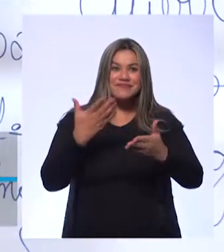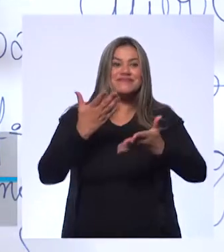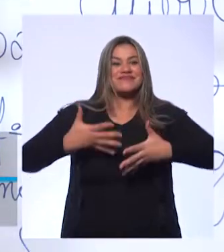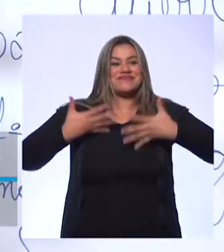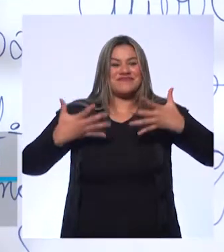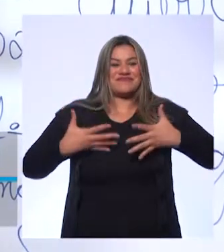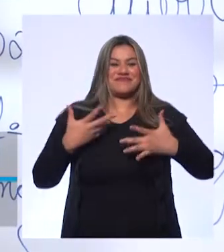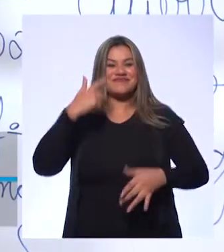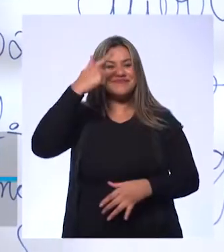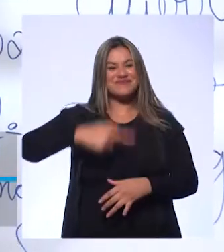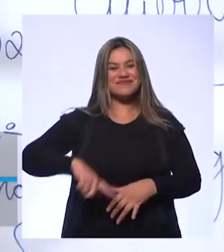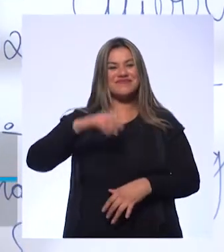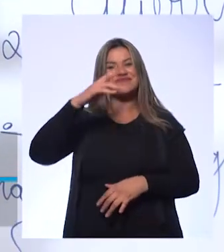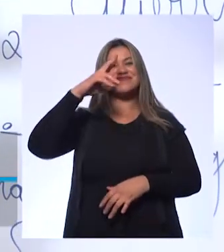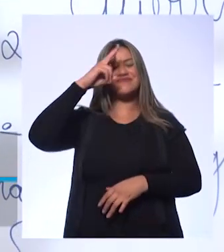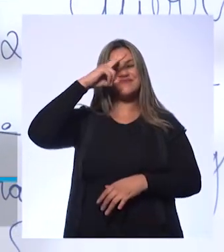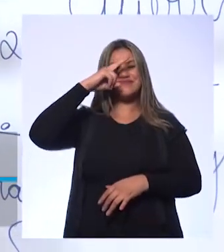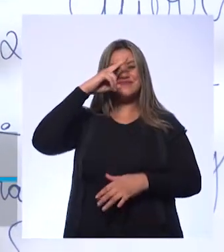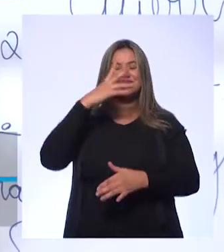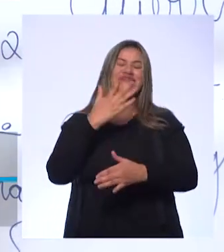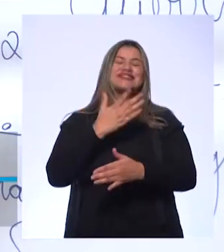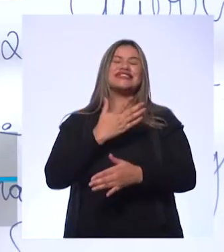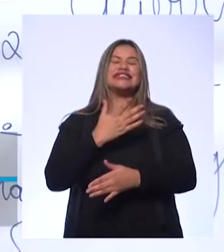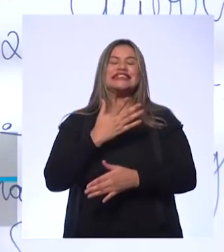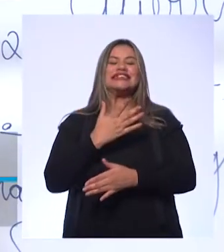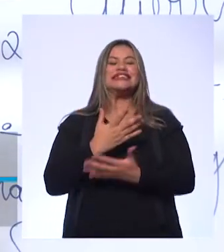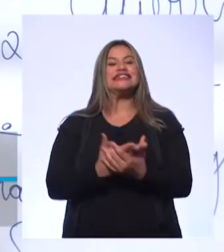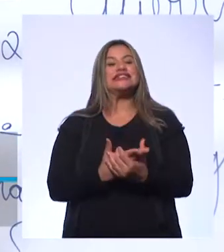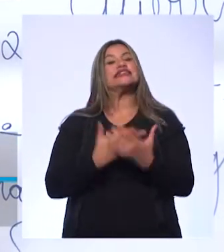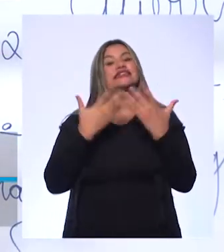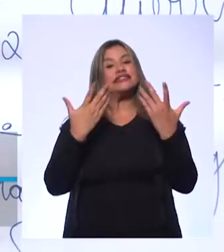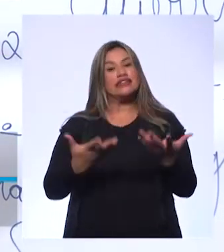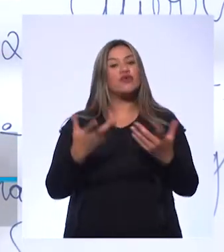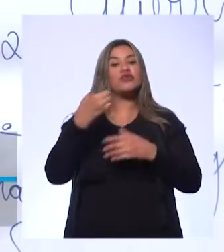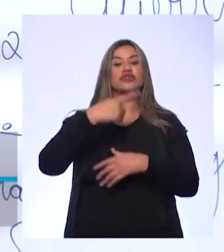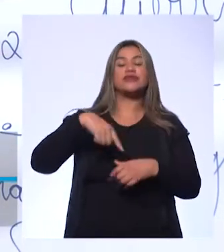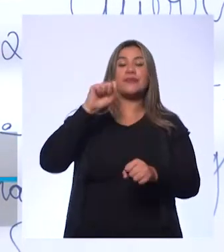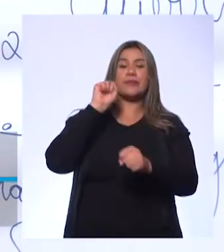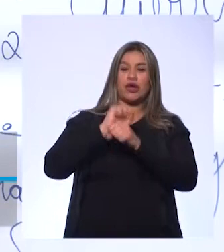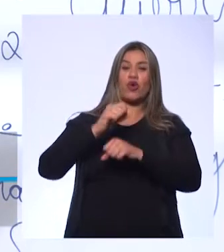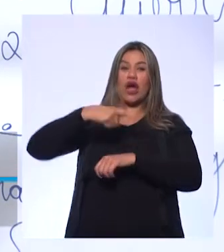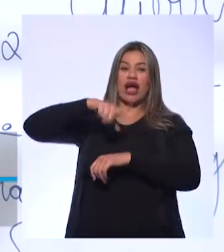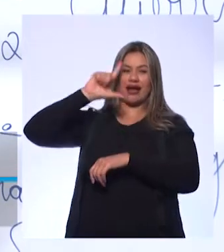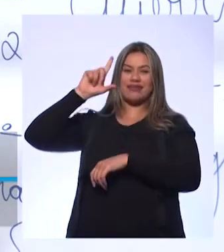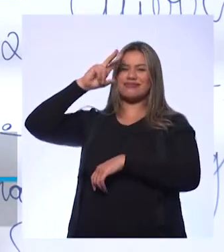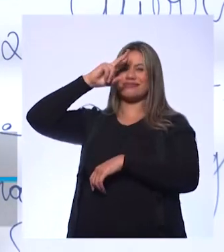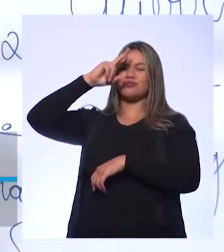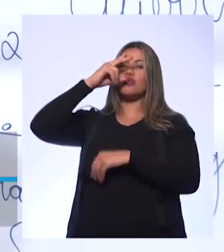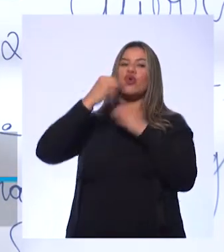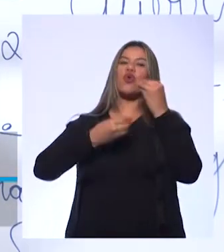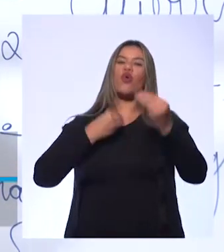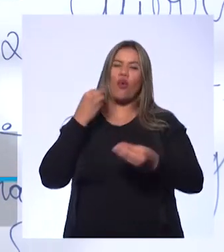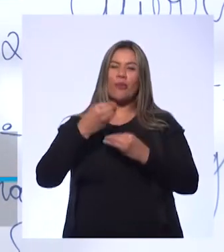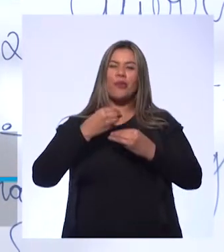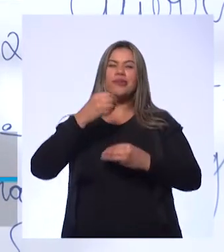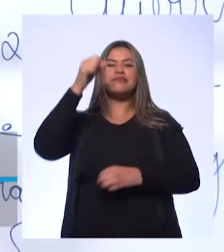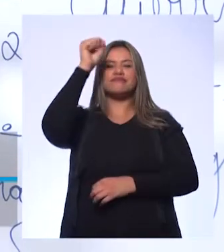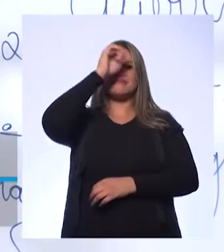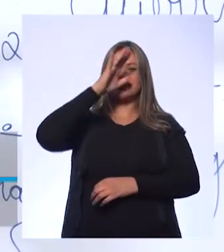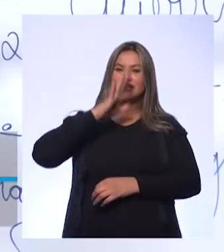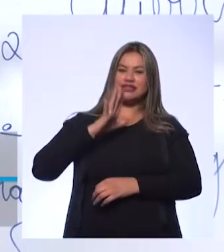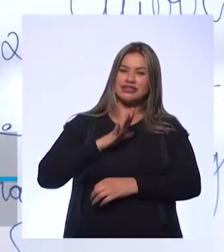de história vamos lá 8º ano nós paramos a história assim ó nas últimas aulas o Brasil já estava